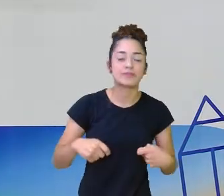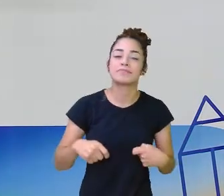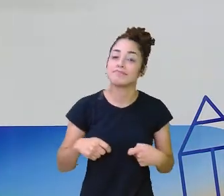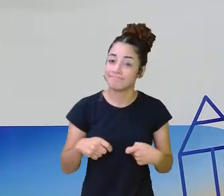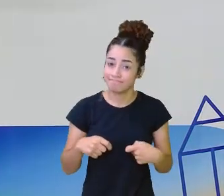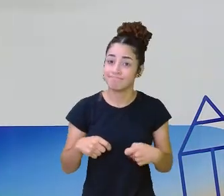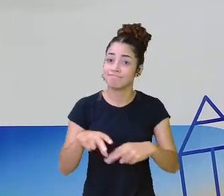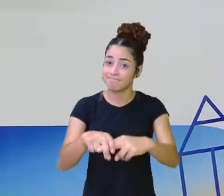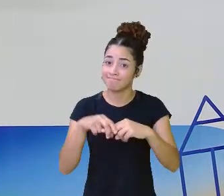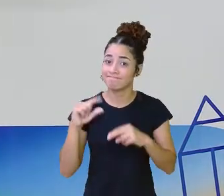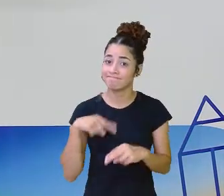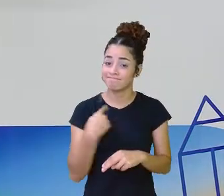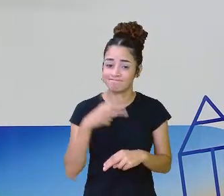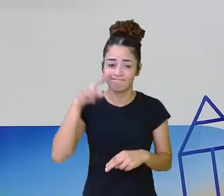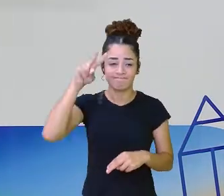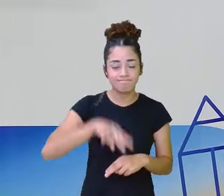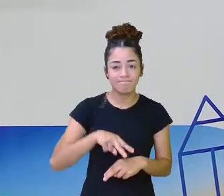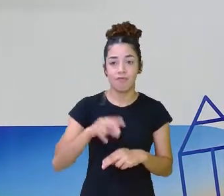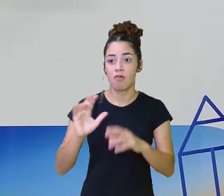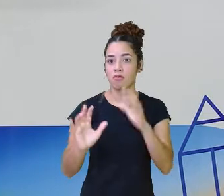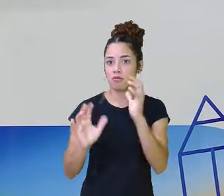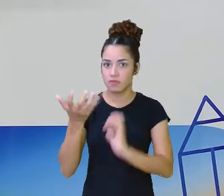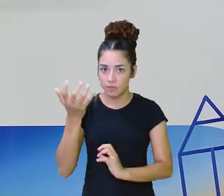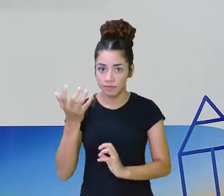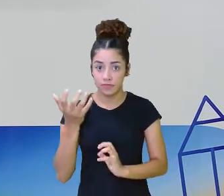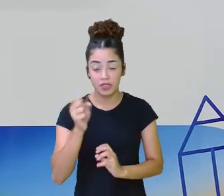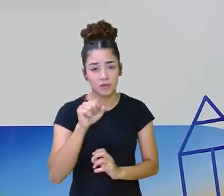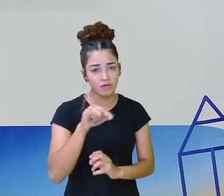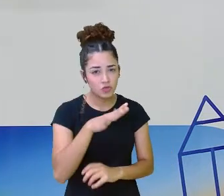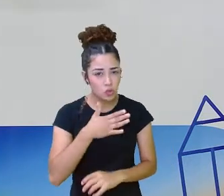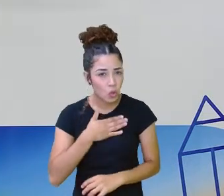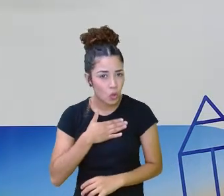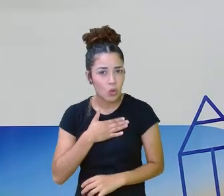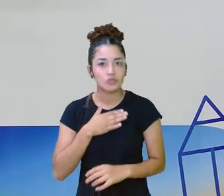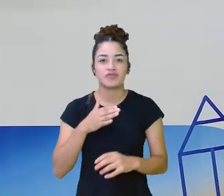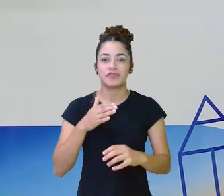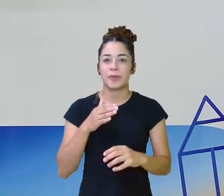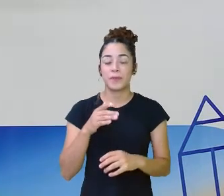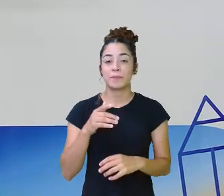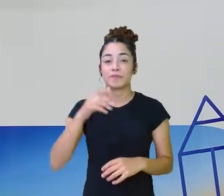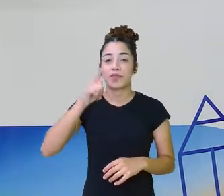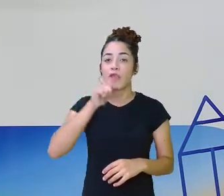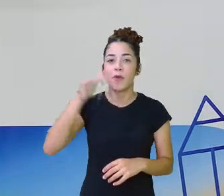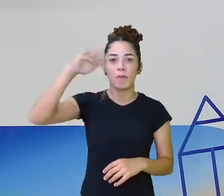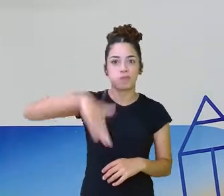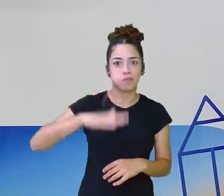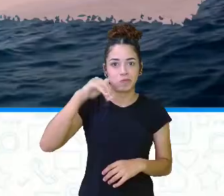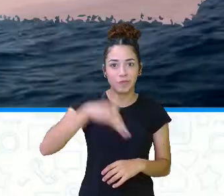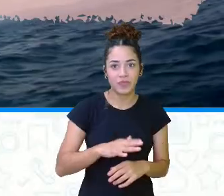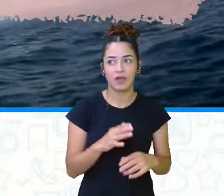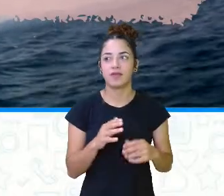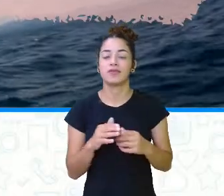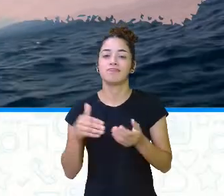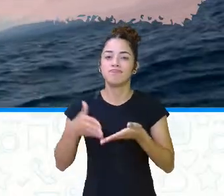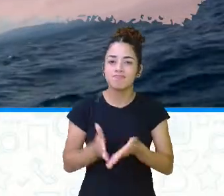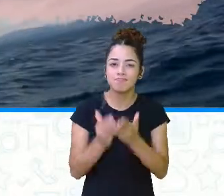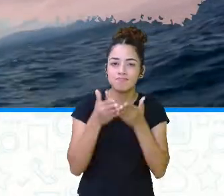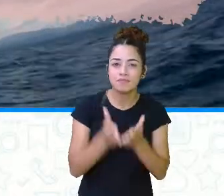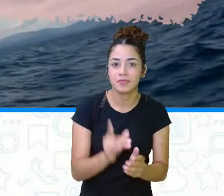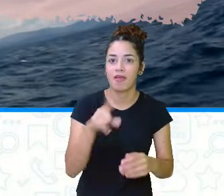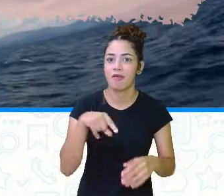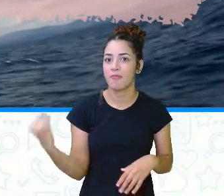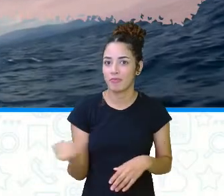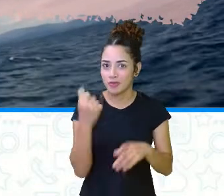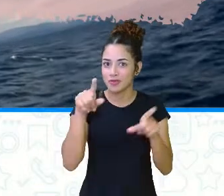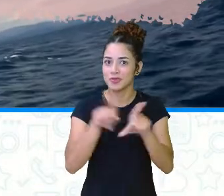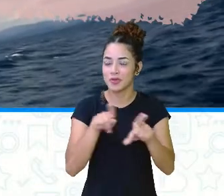ali a previsão do tempo. E para as pessoas que gostam do mar, que gostam de velejar, é importante também, sabe por quê?